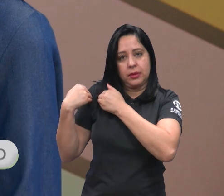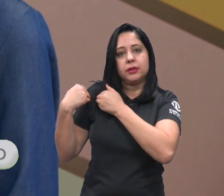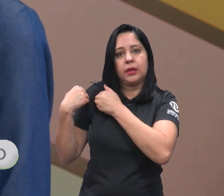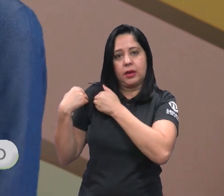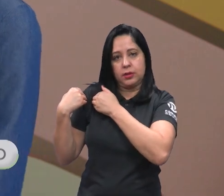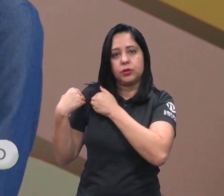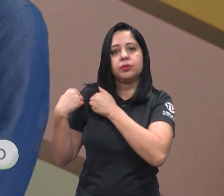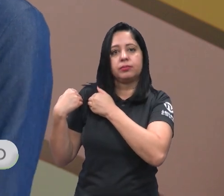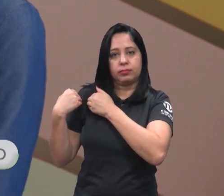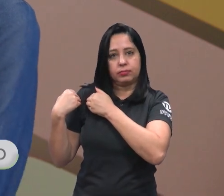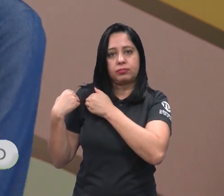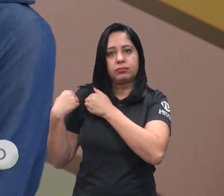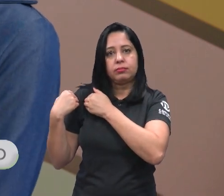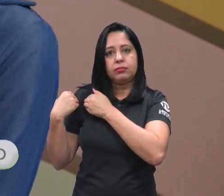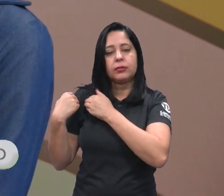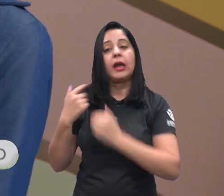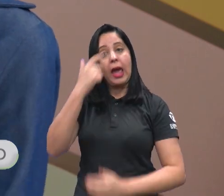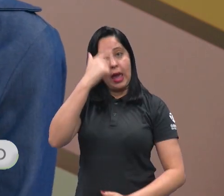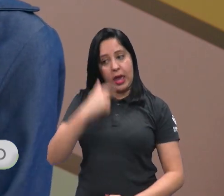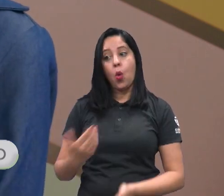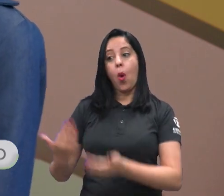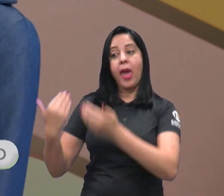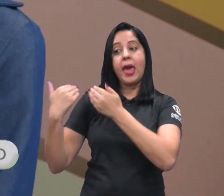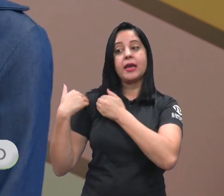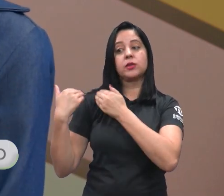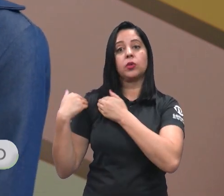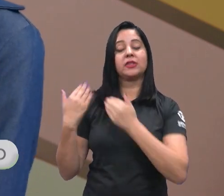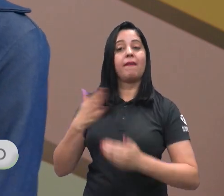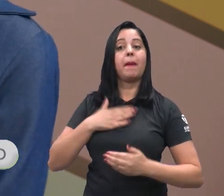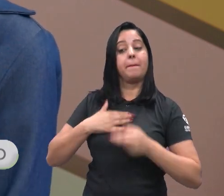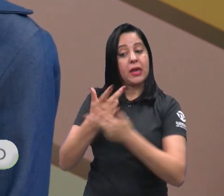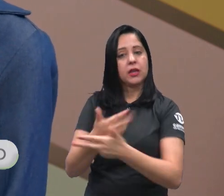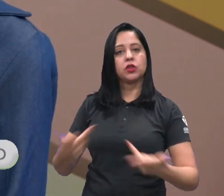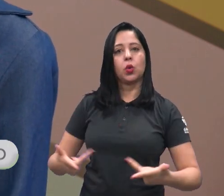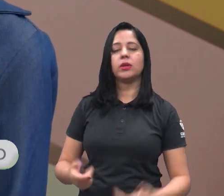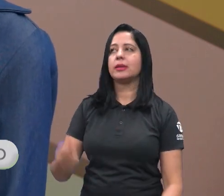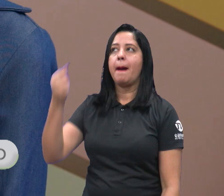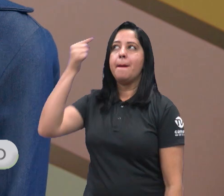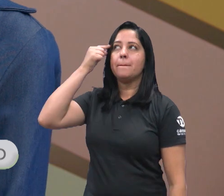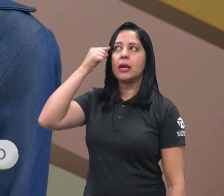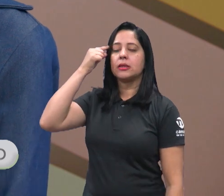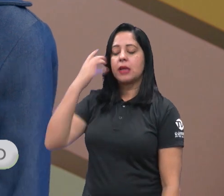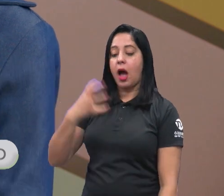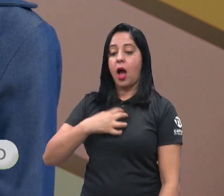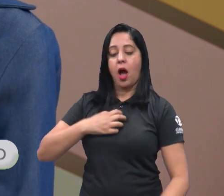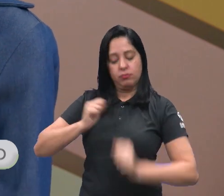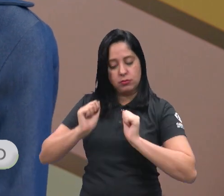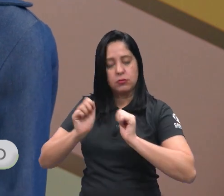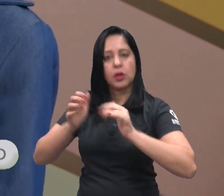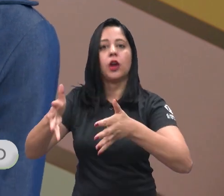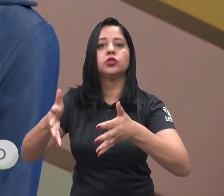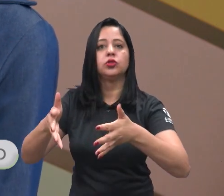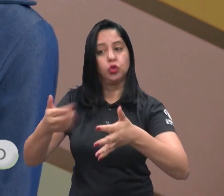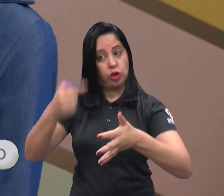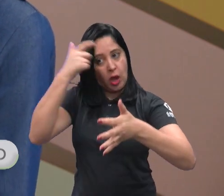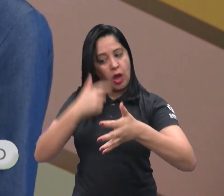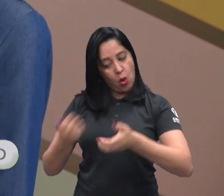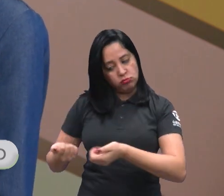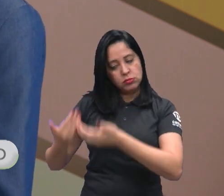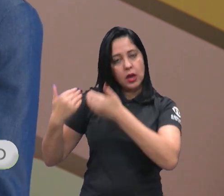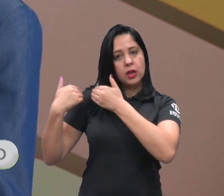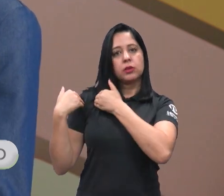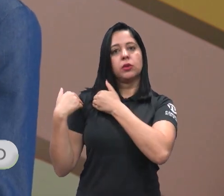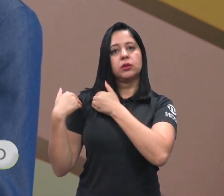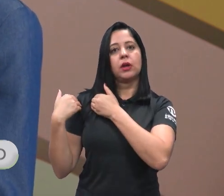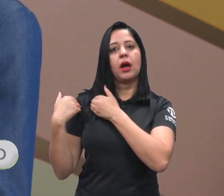por aquilo que eu faço, o que eu penso, o que eu sinto, as minhas ações. Então, é por isso que a gente olha